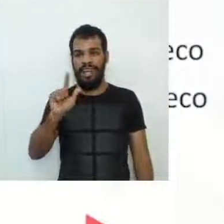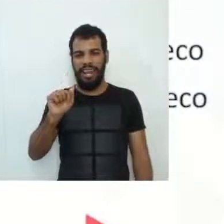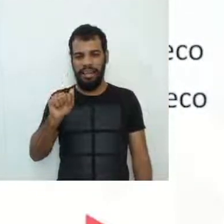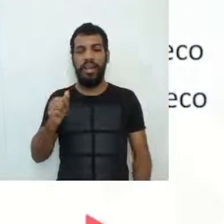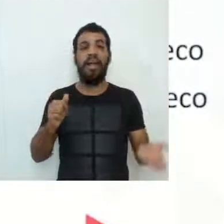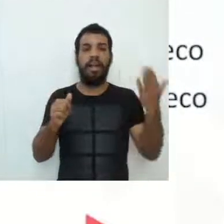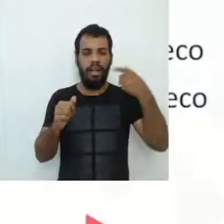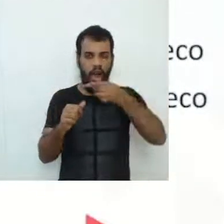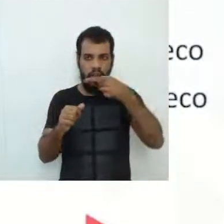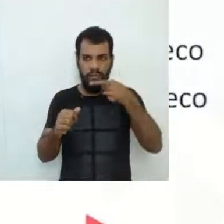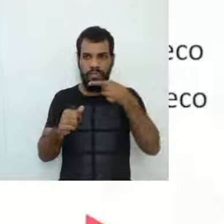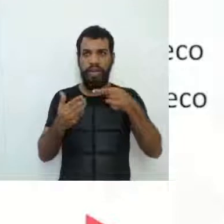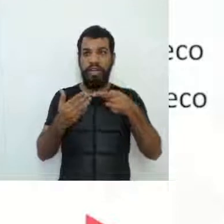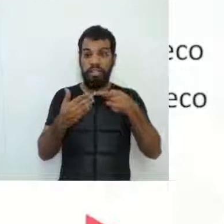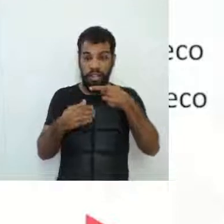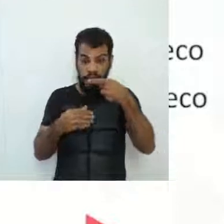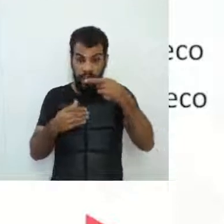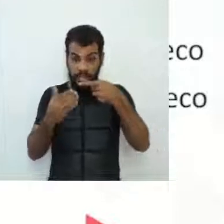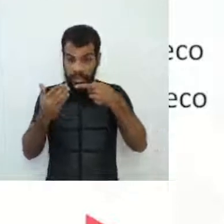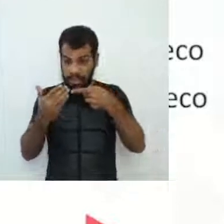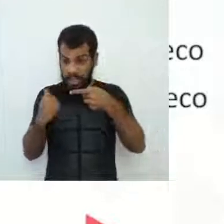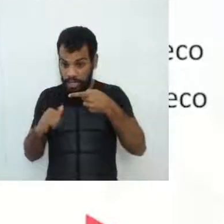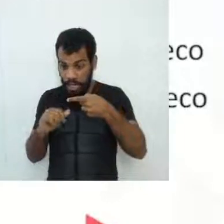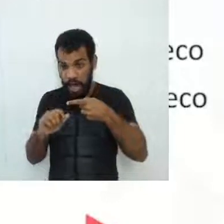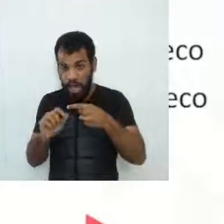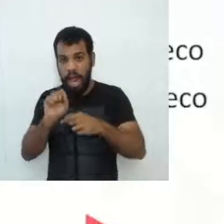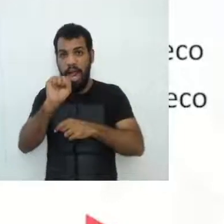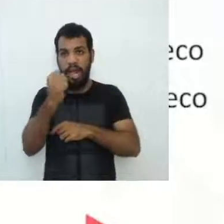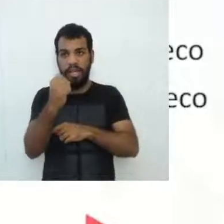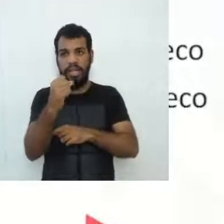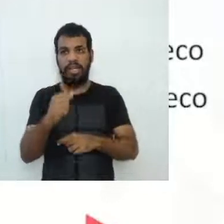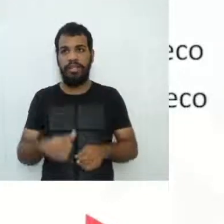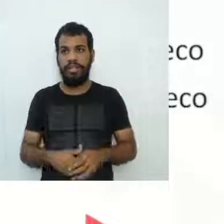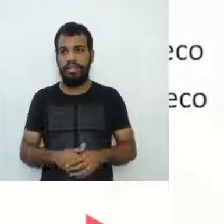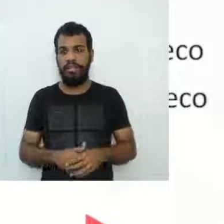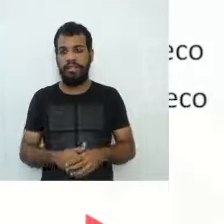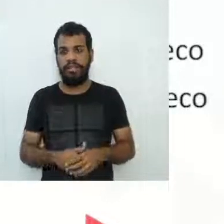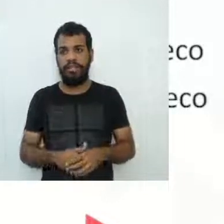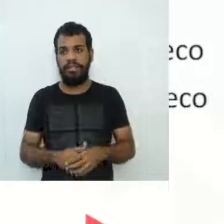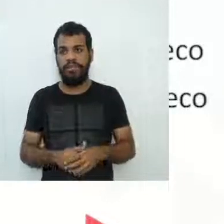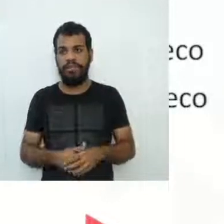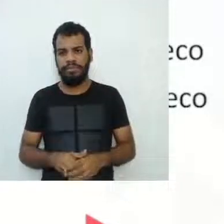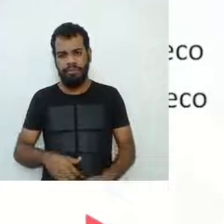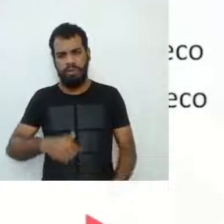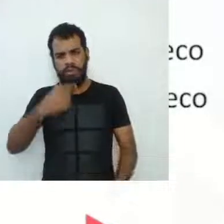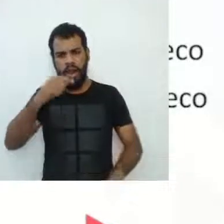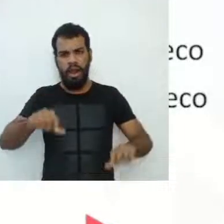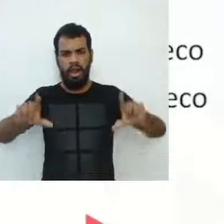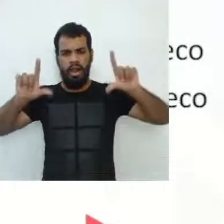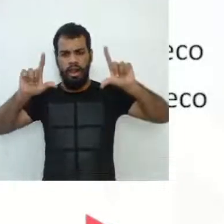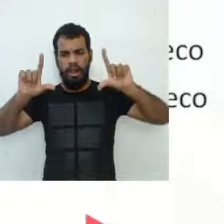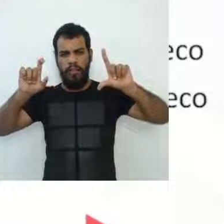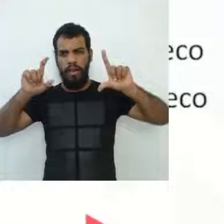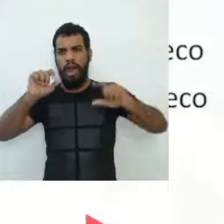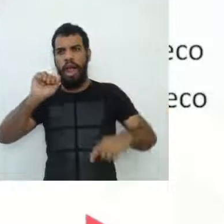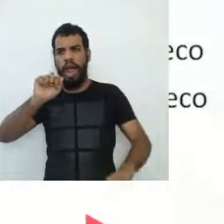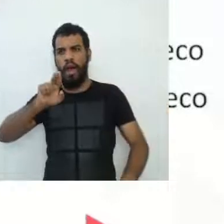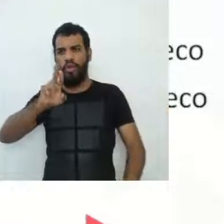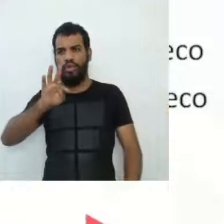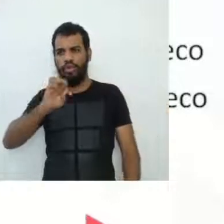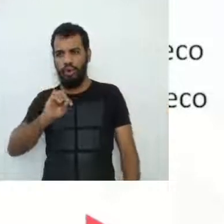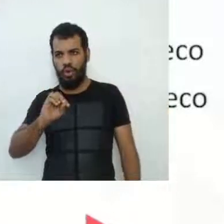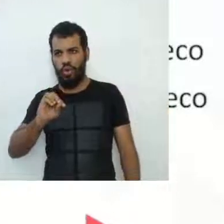a gente retira o hífen e dobra o S. Autorretrato, retira o hífen e dobra o